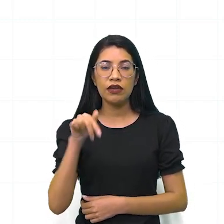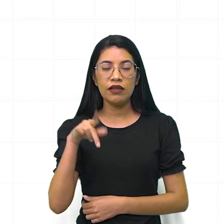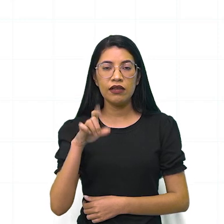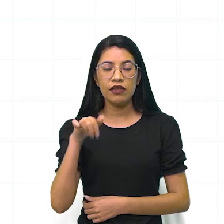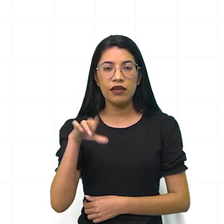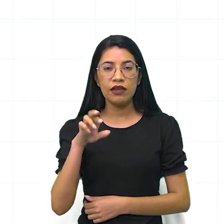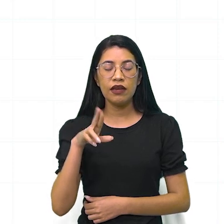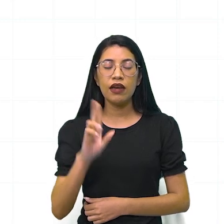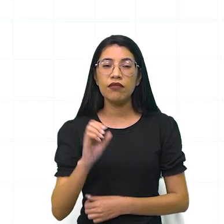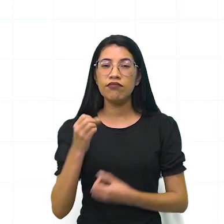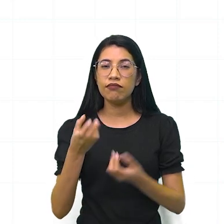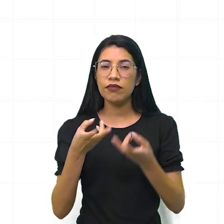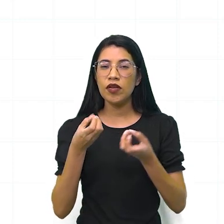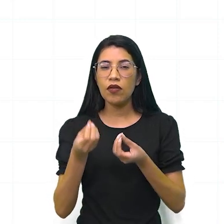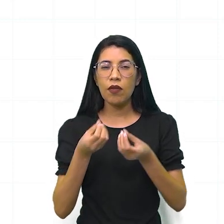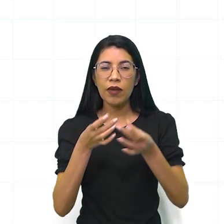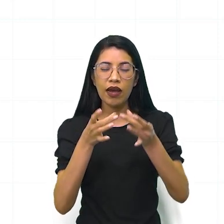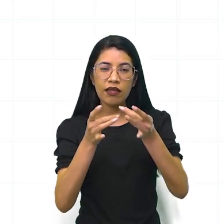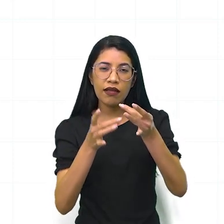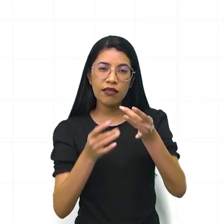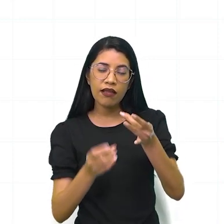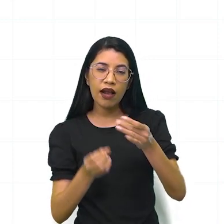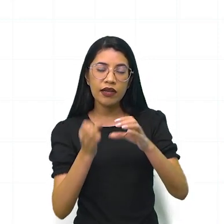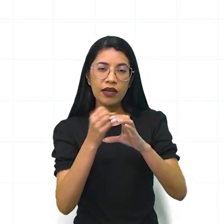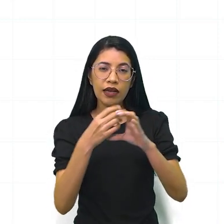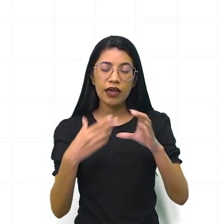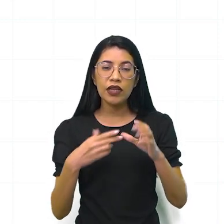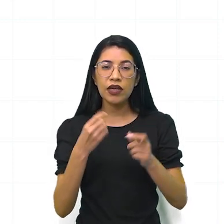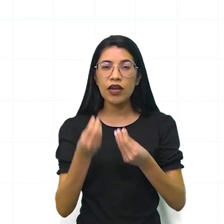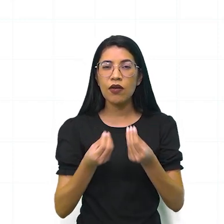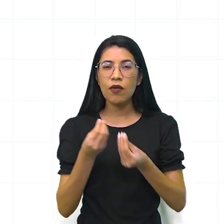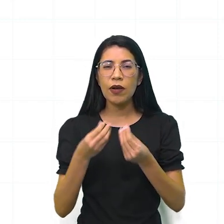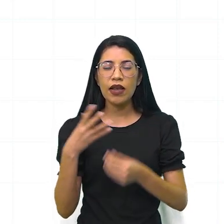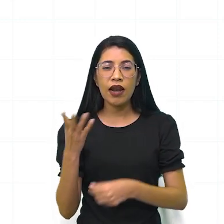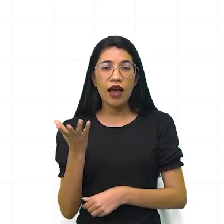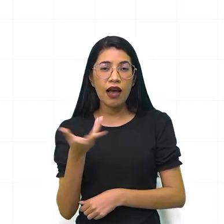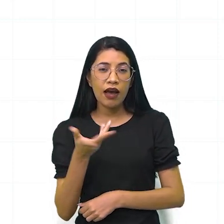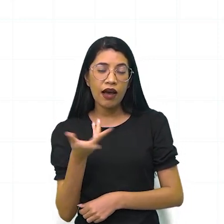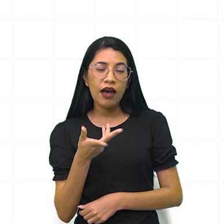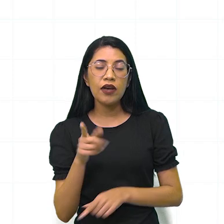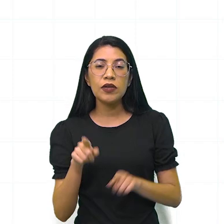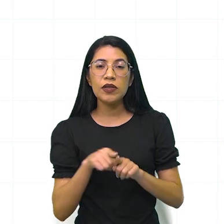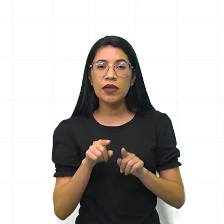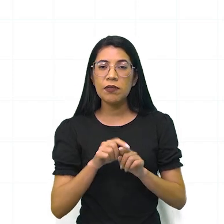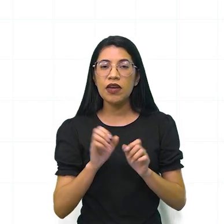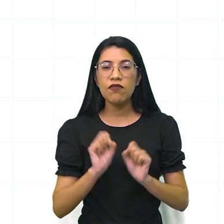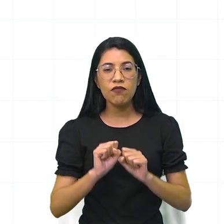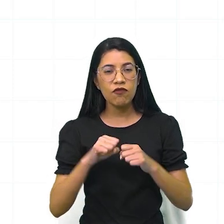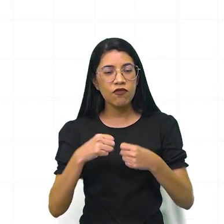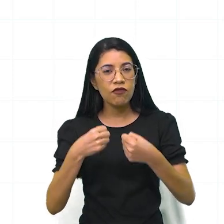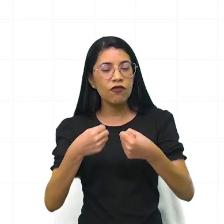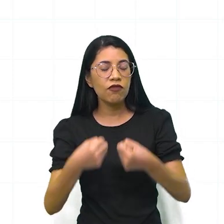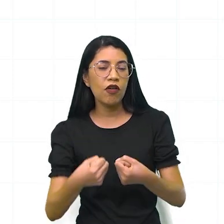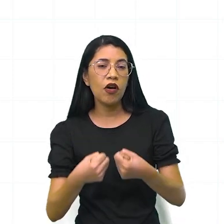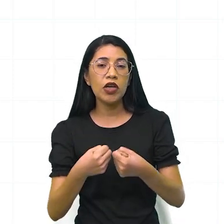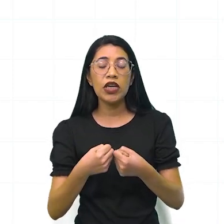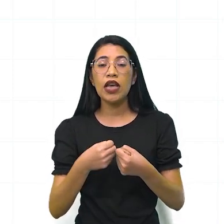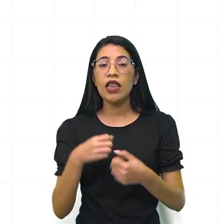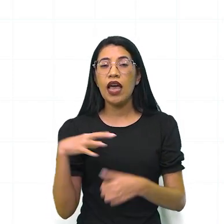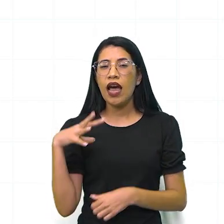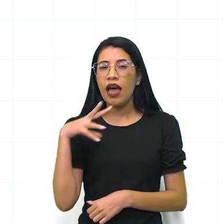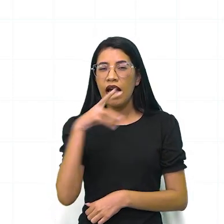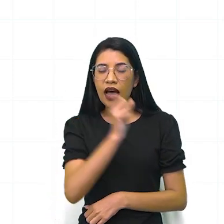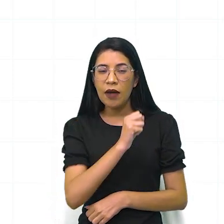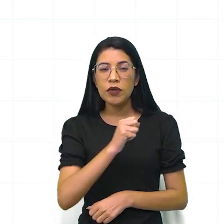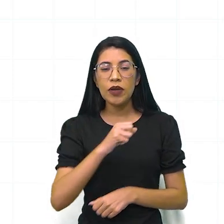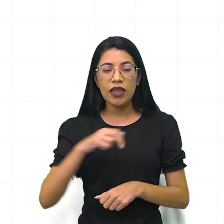da Iracema, né? Então, ela era ágil, guerreira, tá bom? Ela tinha os pés bem rápidos, né? Que nem dava, só alisava de